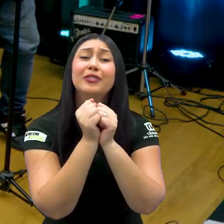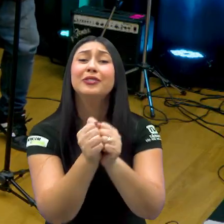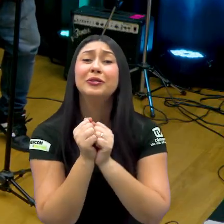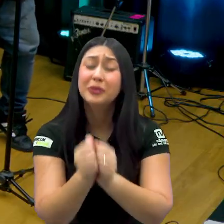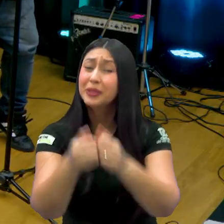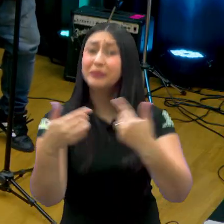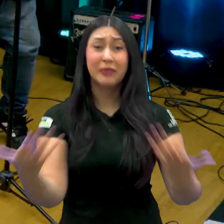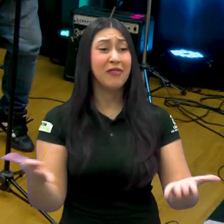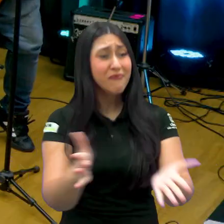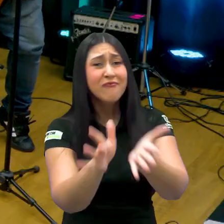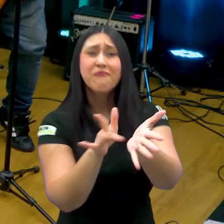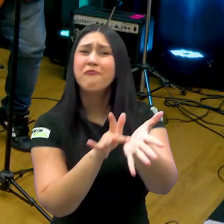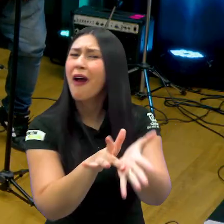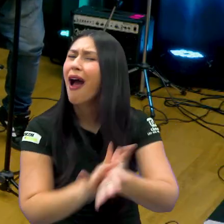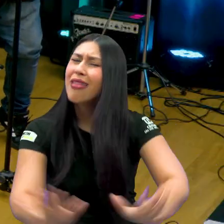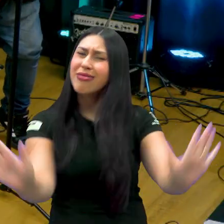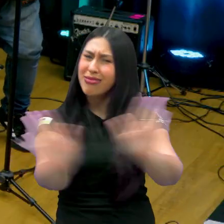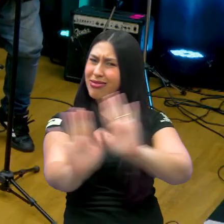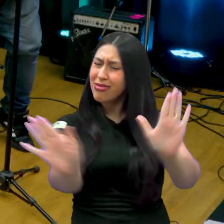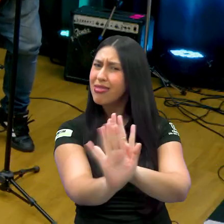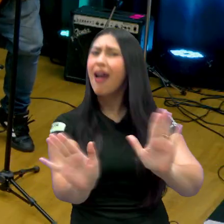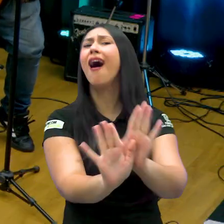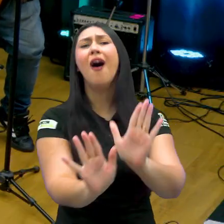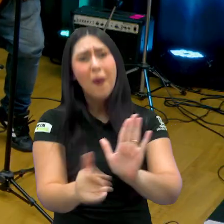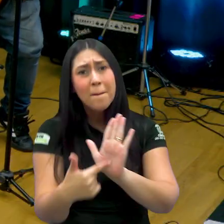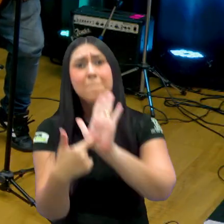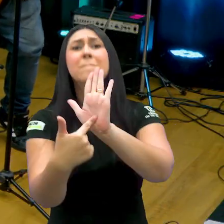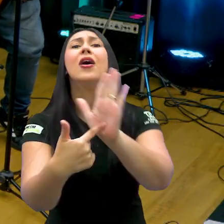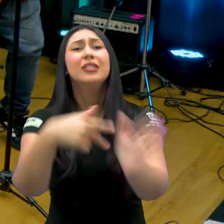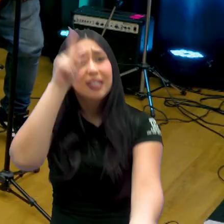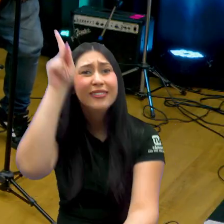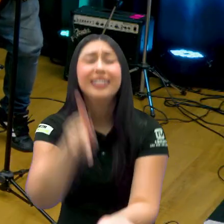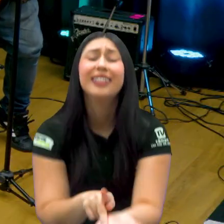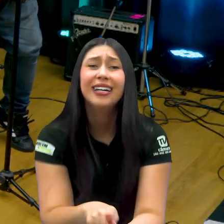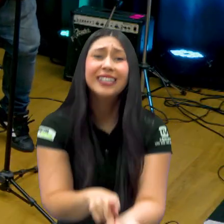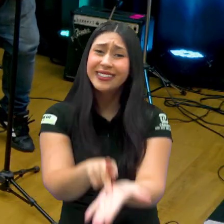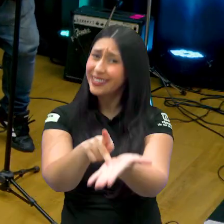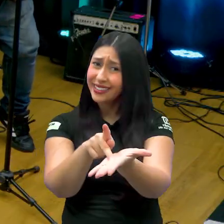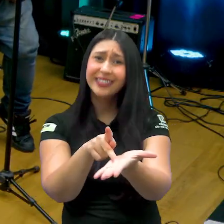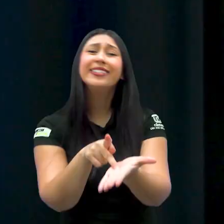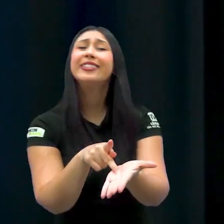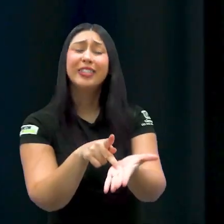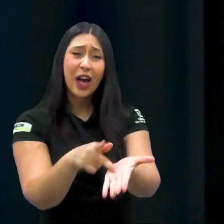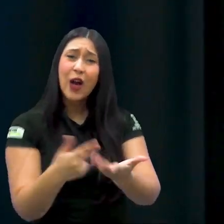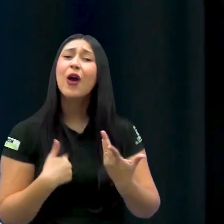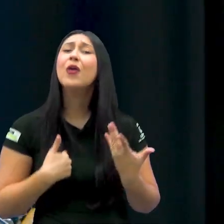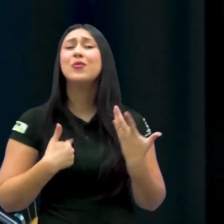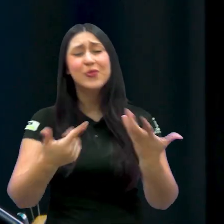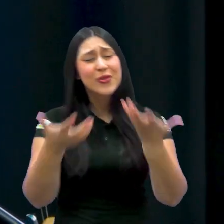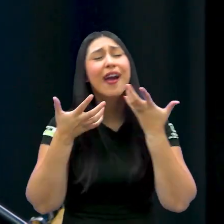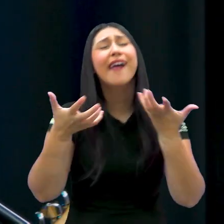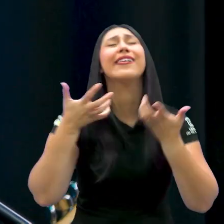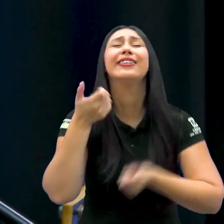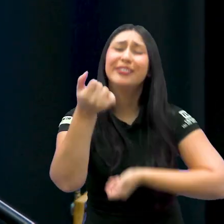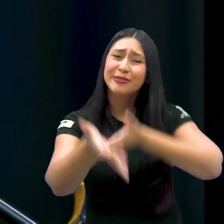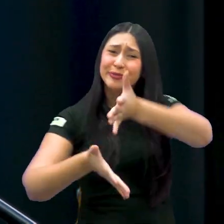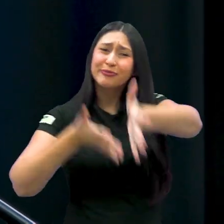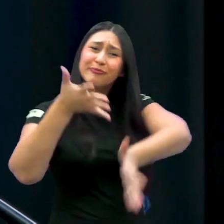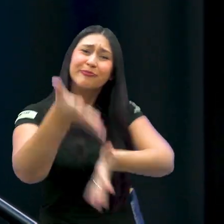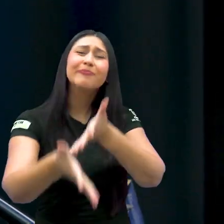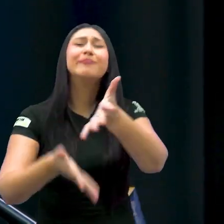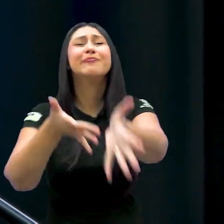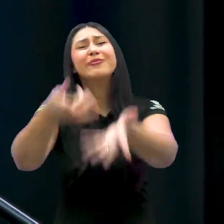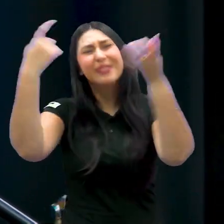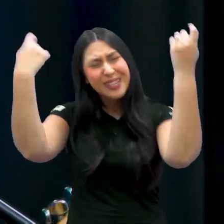com você, então não use esse disfarce, não é você. Só